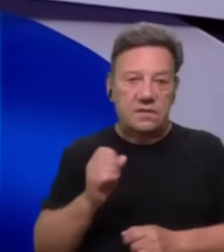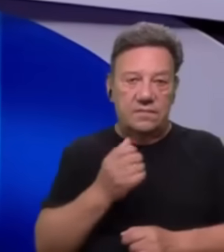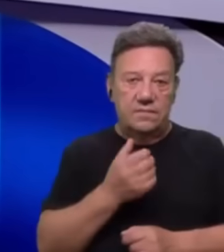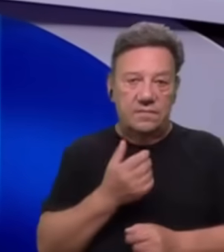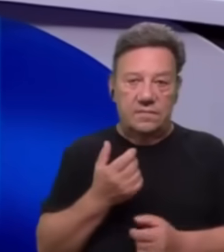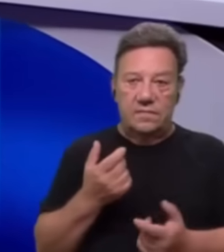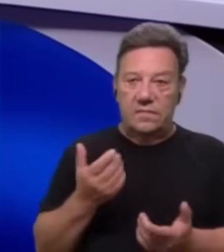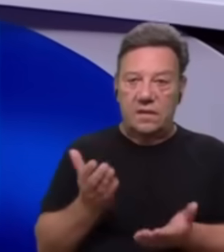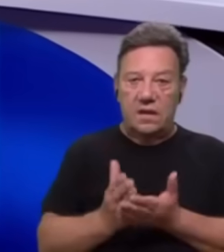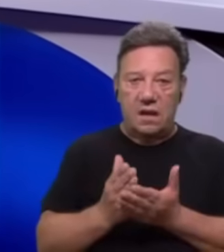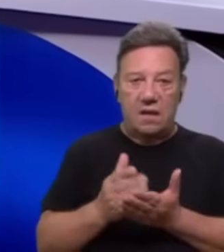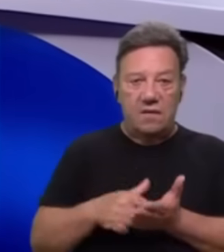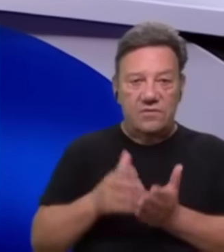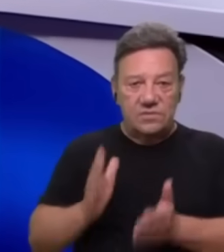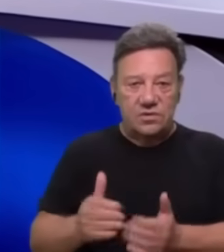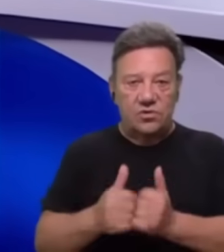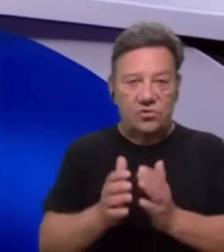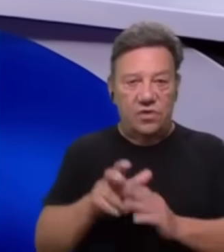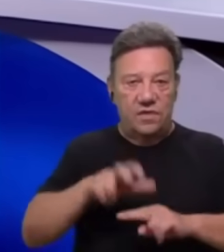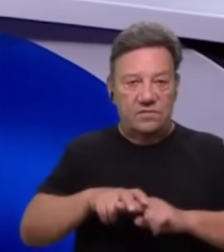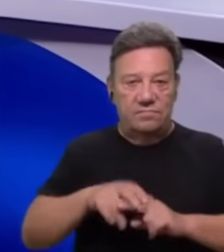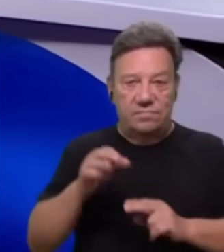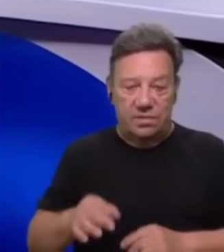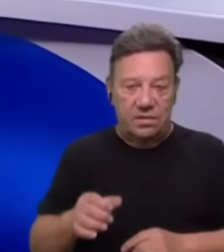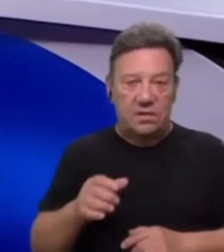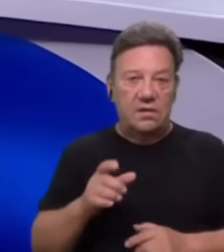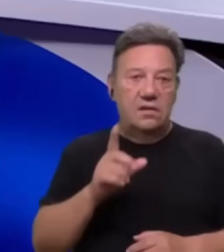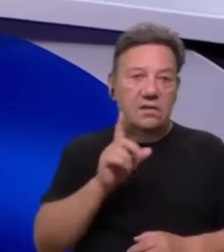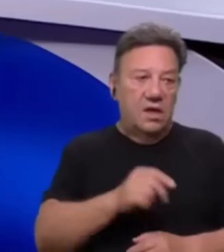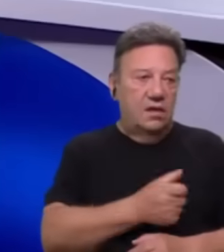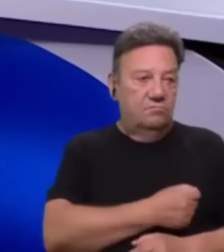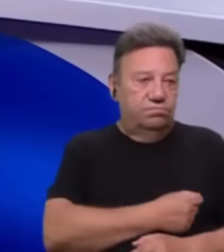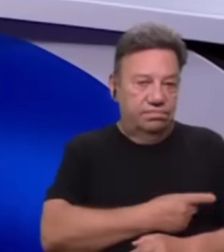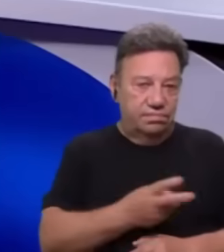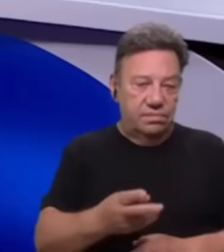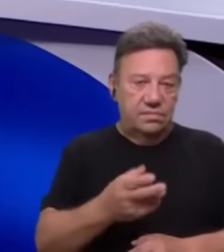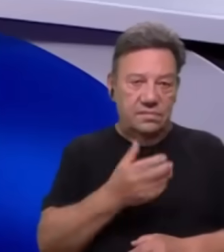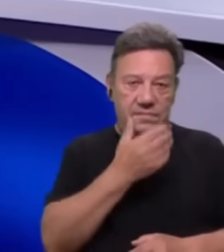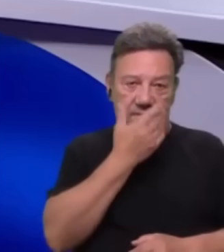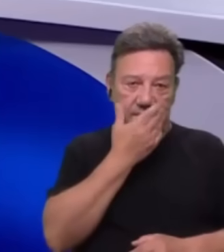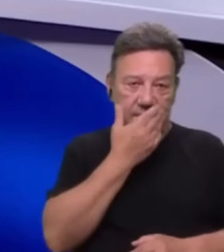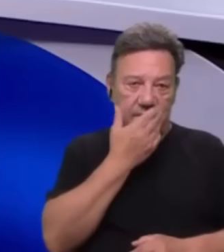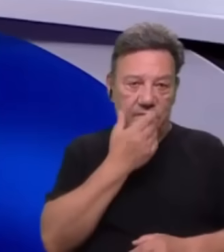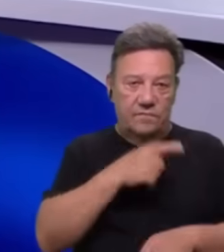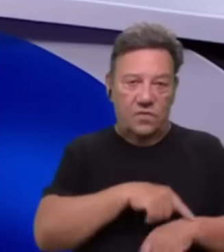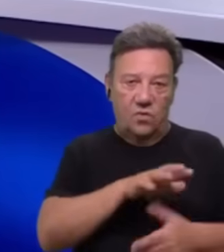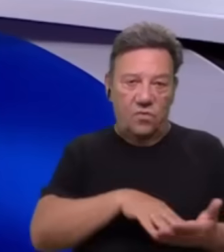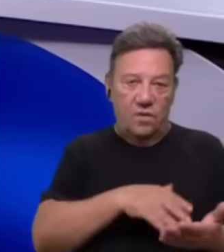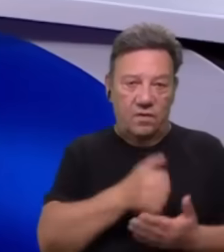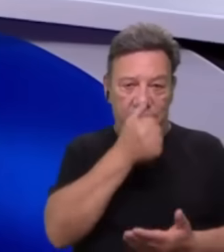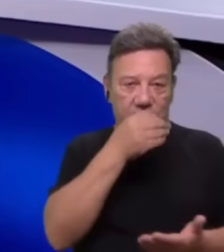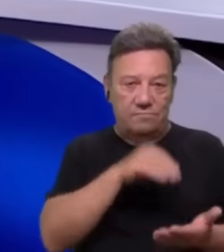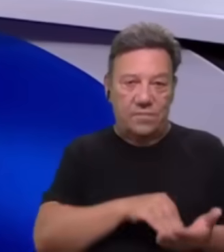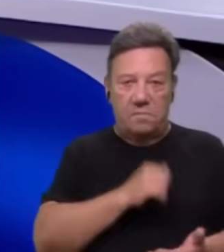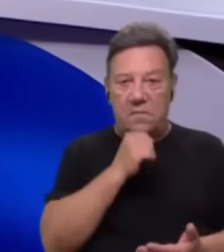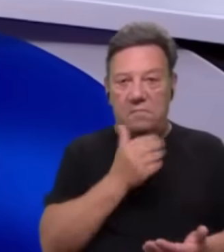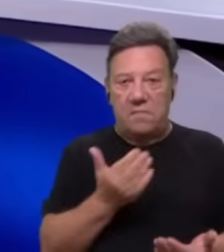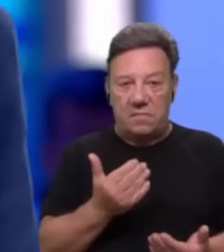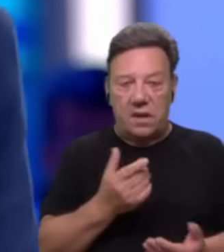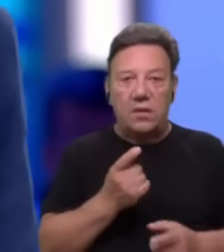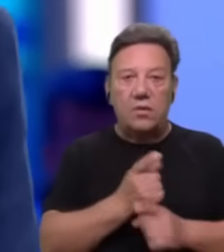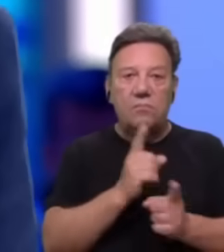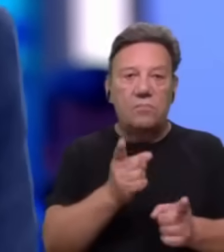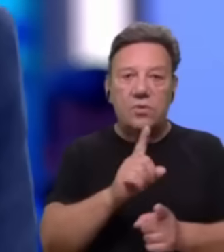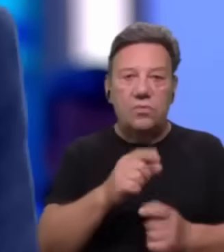eh as aulas que necessitam a todas as disciplinas e centenas de horários por preencher porque